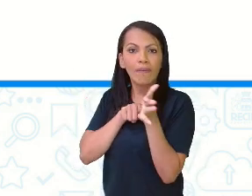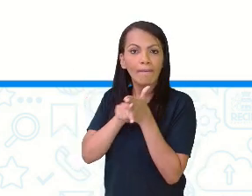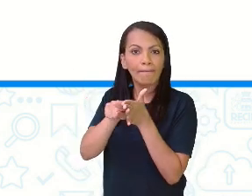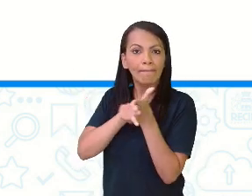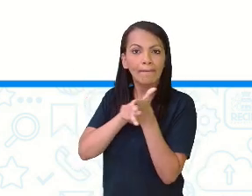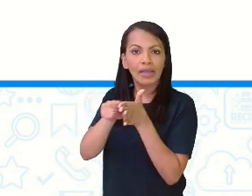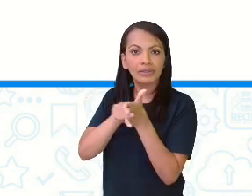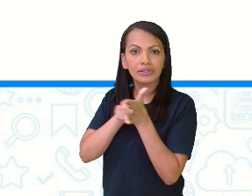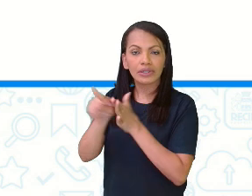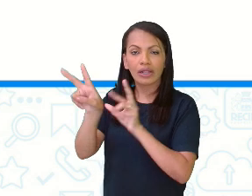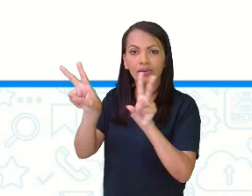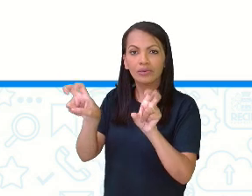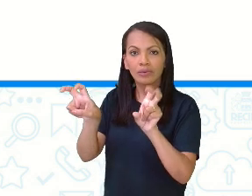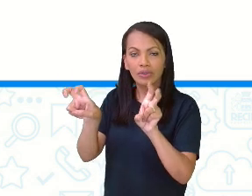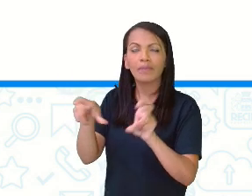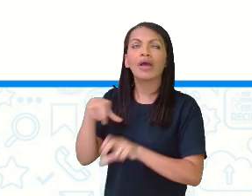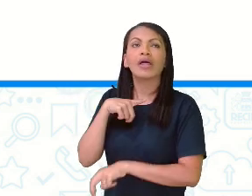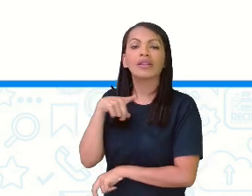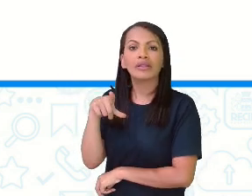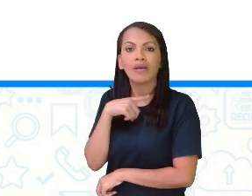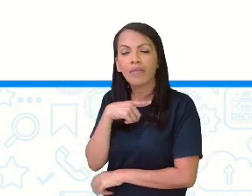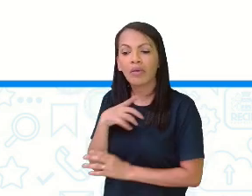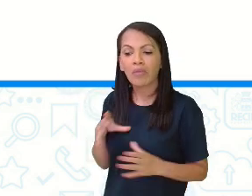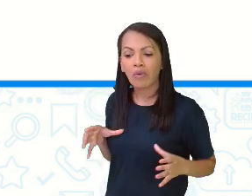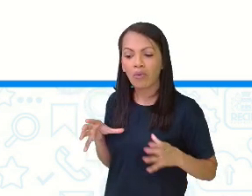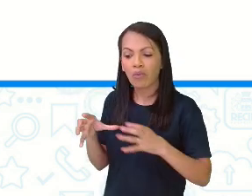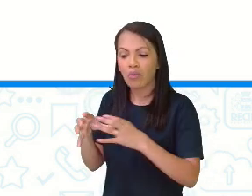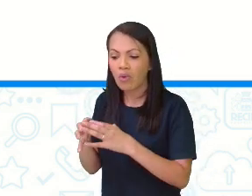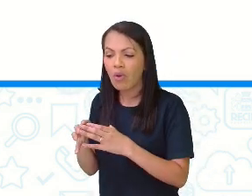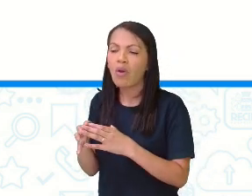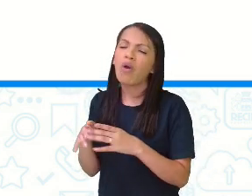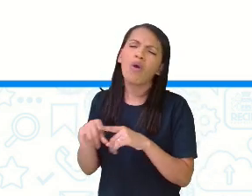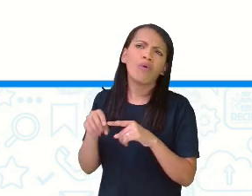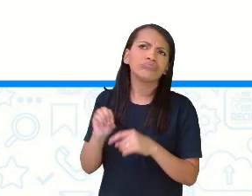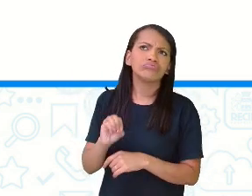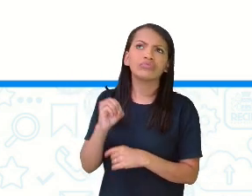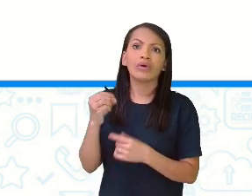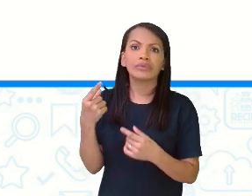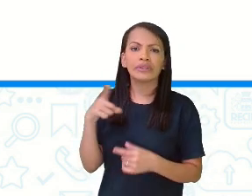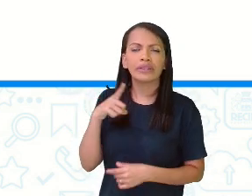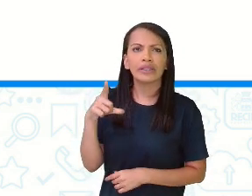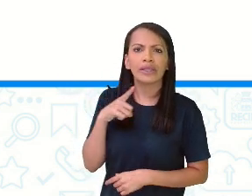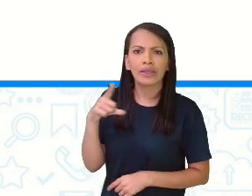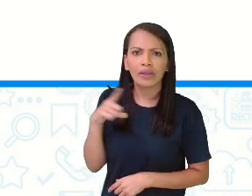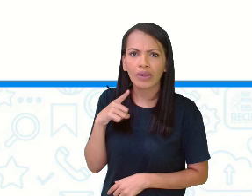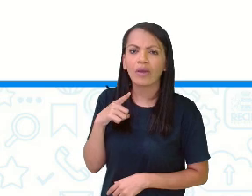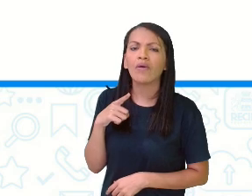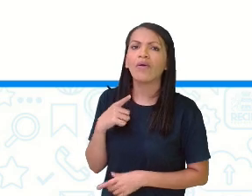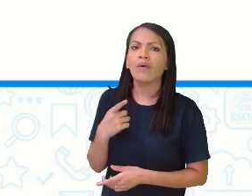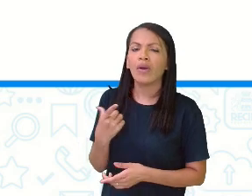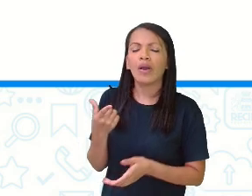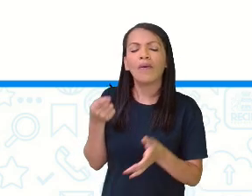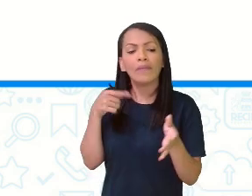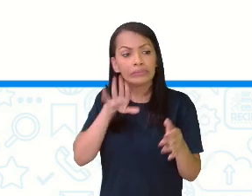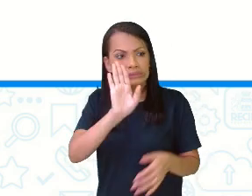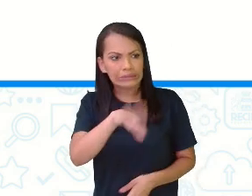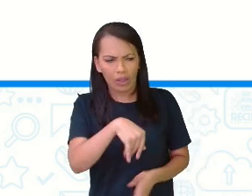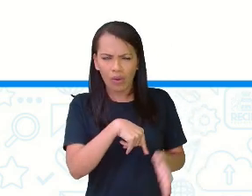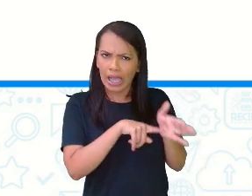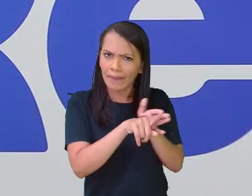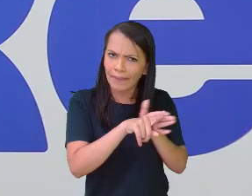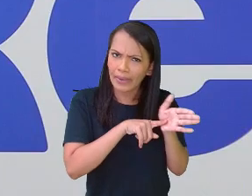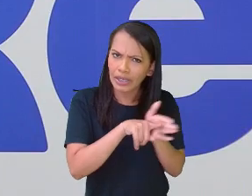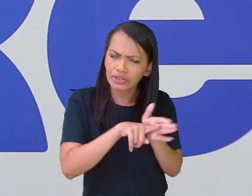haja uma, assim, não vamos dizer que seja aprovação ou não, mas que tenha um uma argumento. pesquisa, né, professora